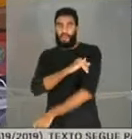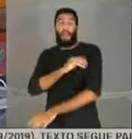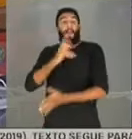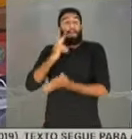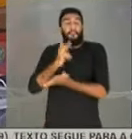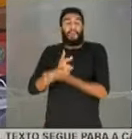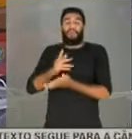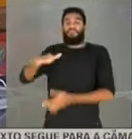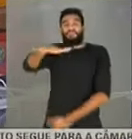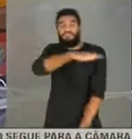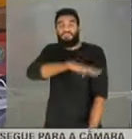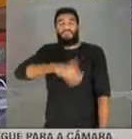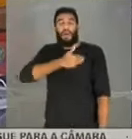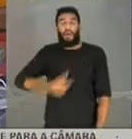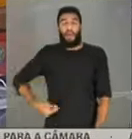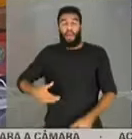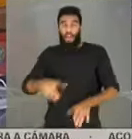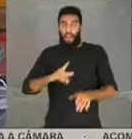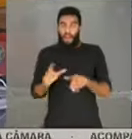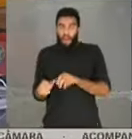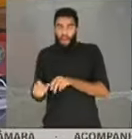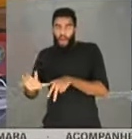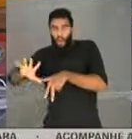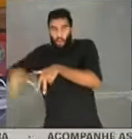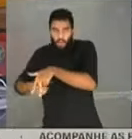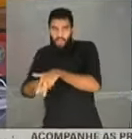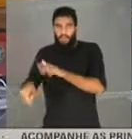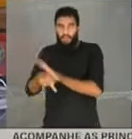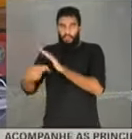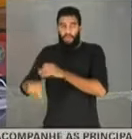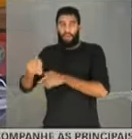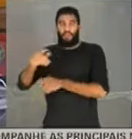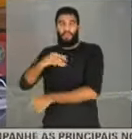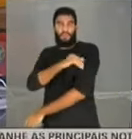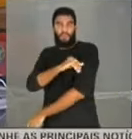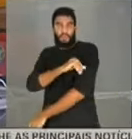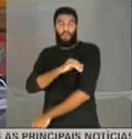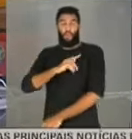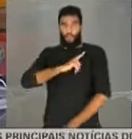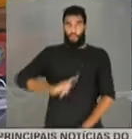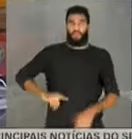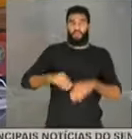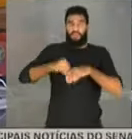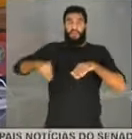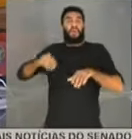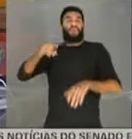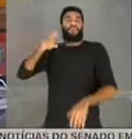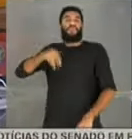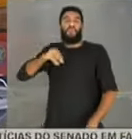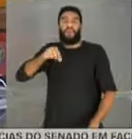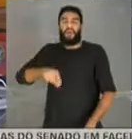conhecimento público a corrupção naquele estado, tendo levado ao impeachment do governador. Nunca pautaram.